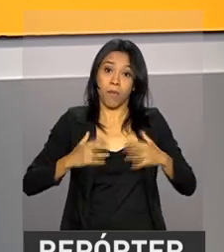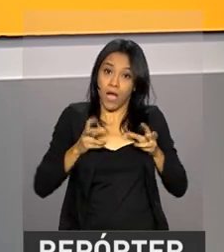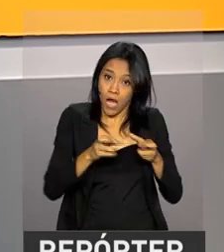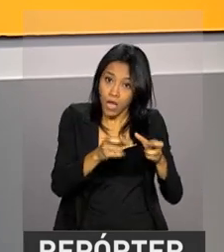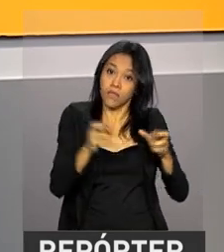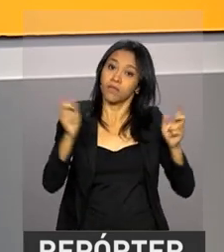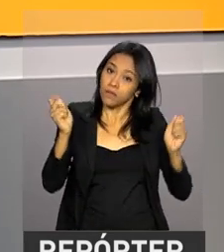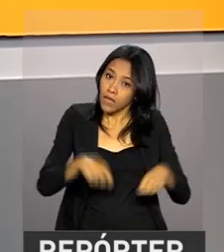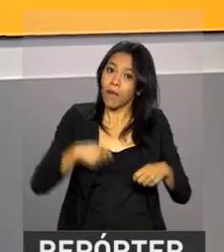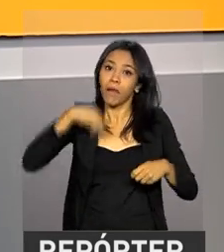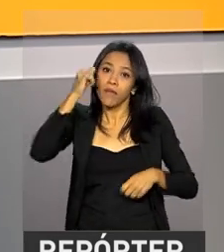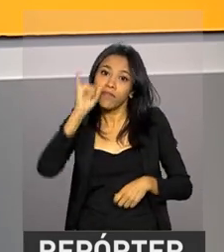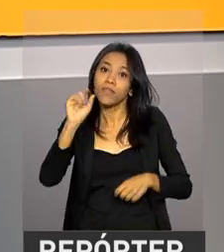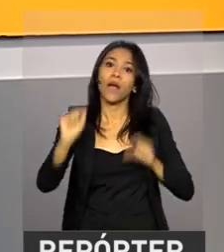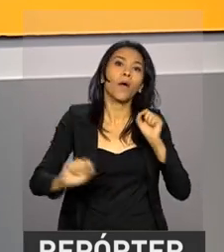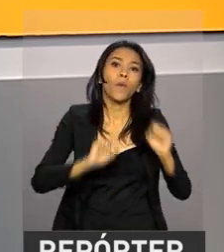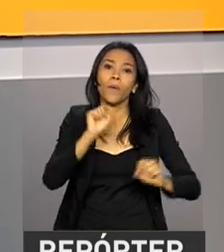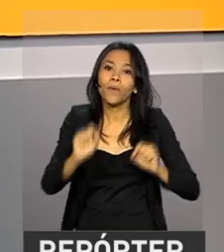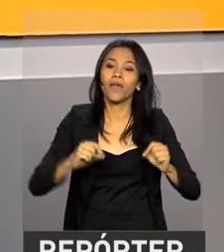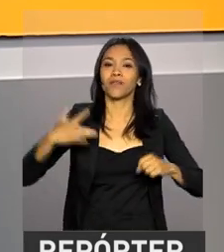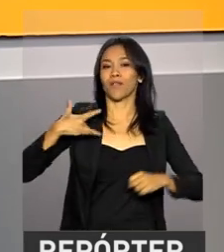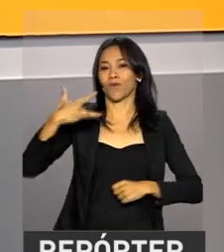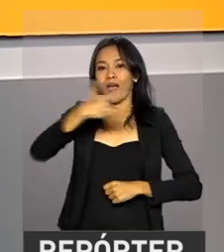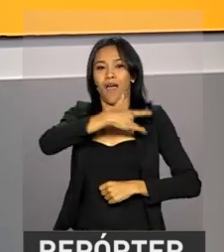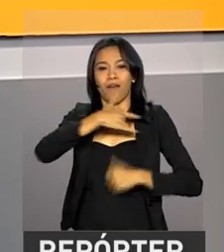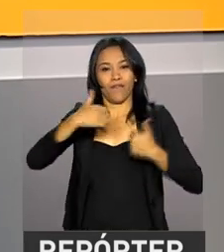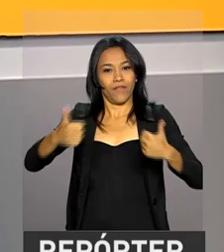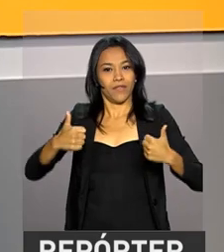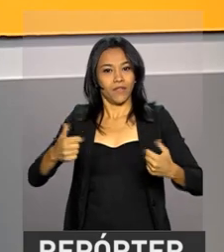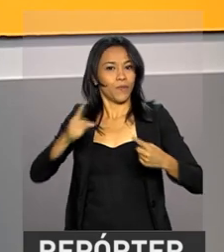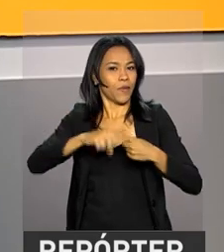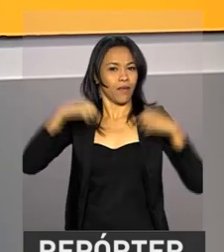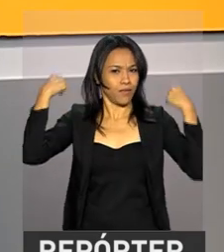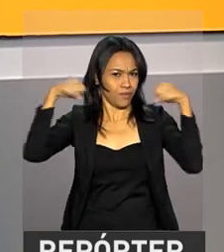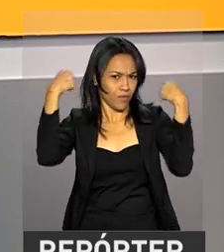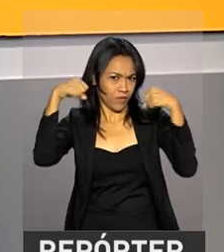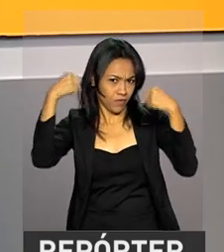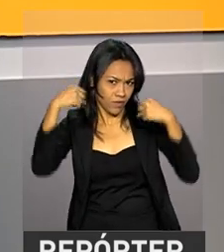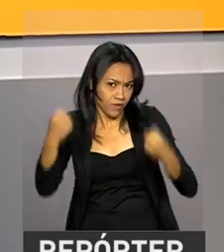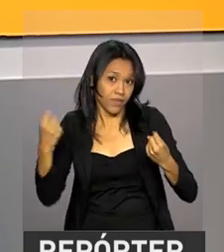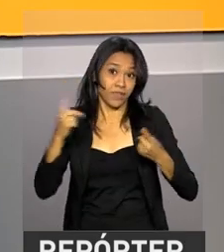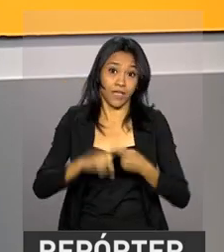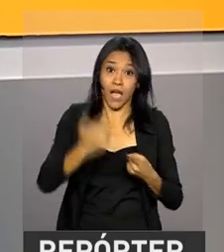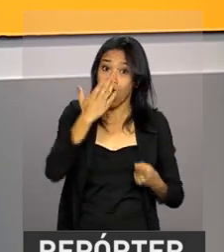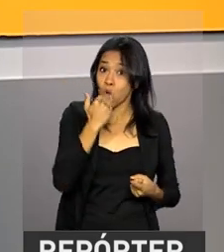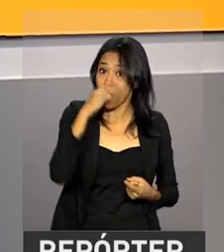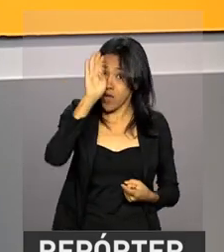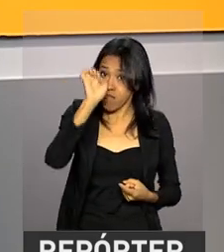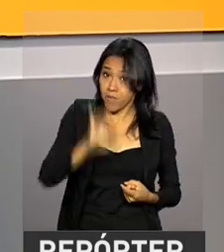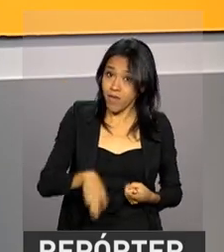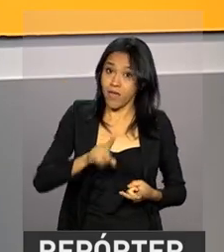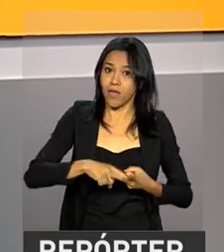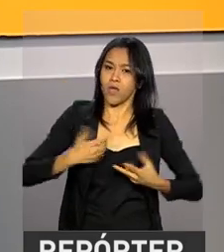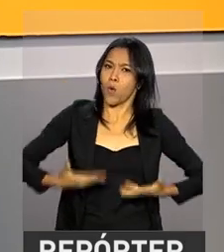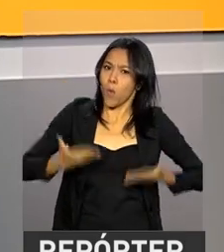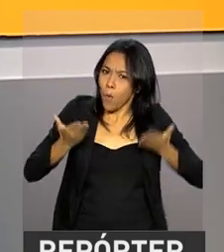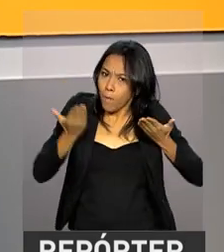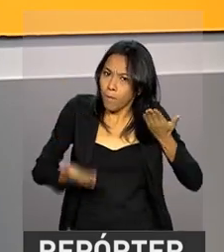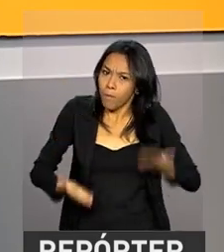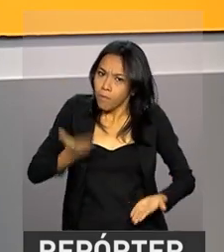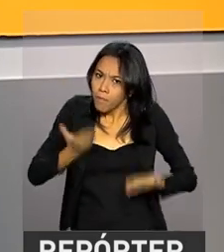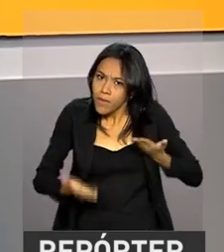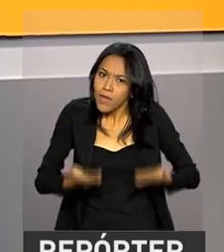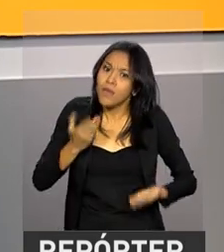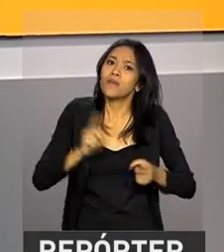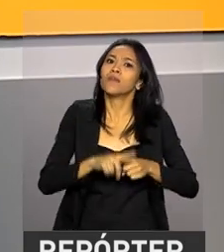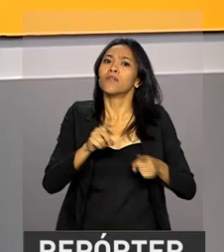ser evitados com a adoção de hábitos saudáveis. Entre eles, praticar atividade física, comer bem, manter um peso corporal